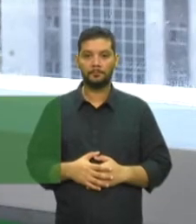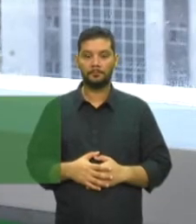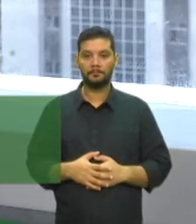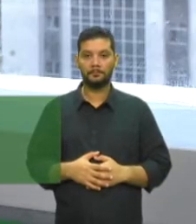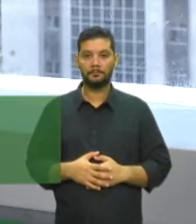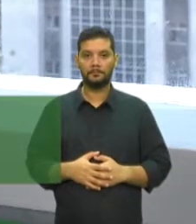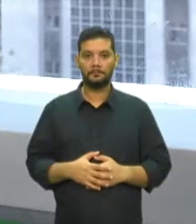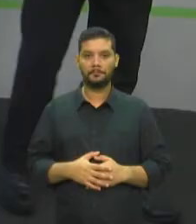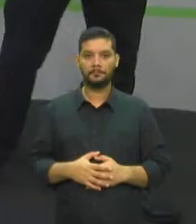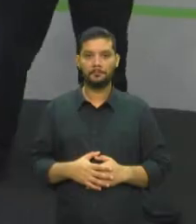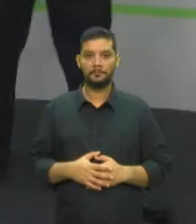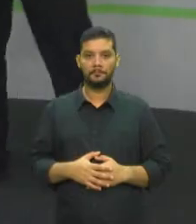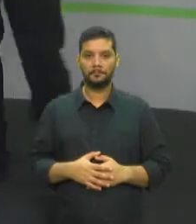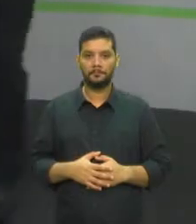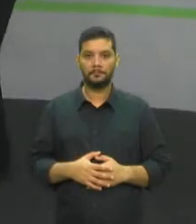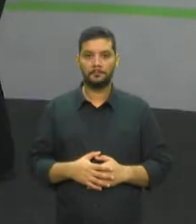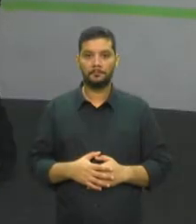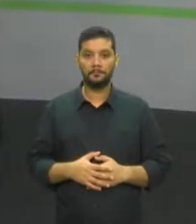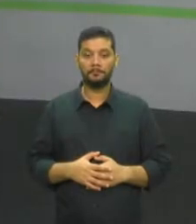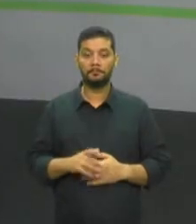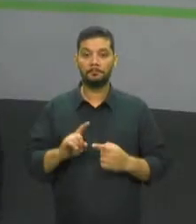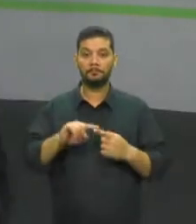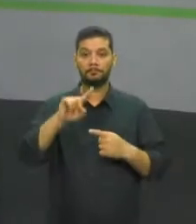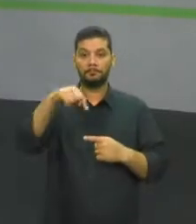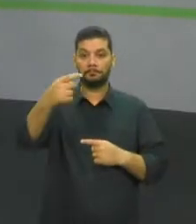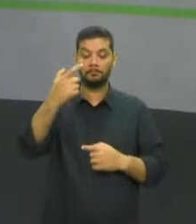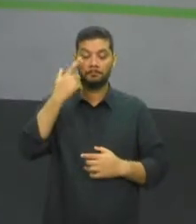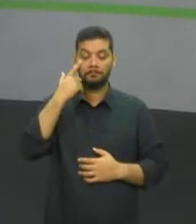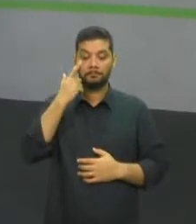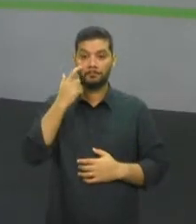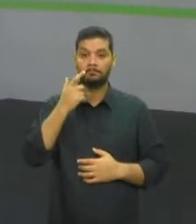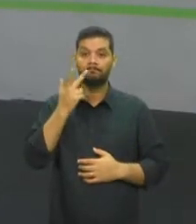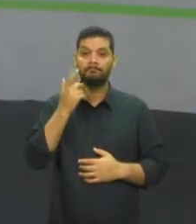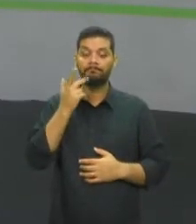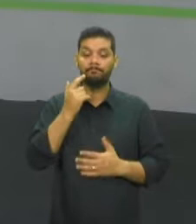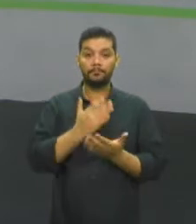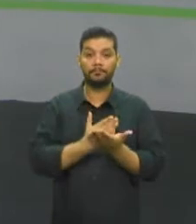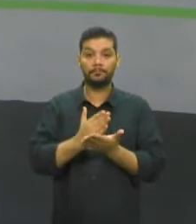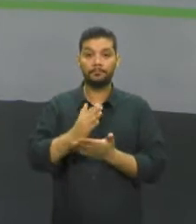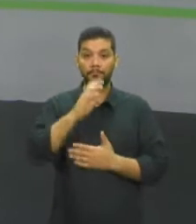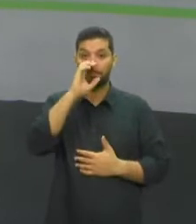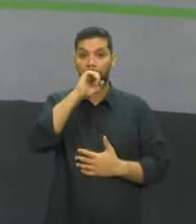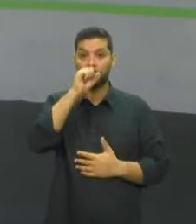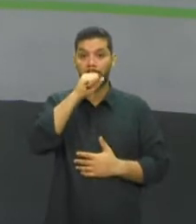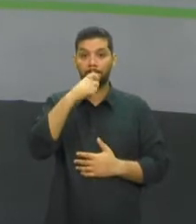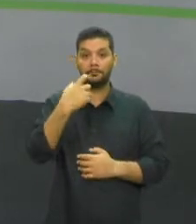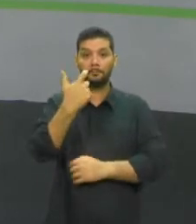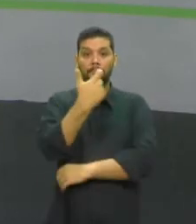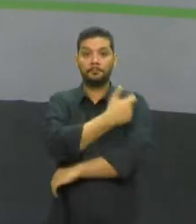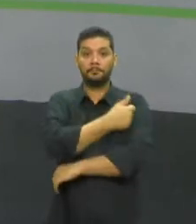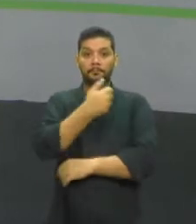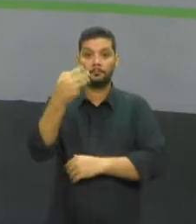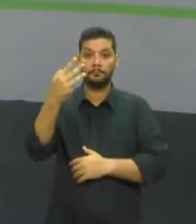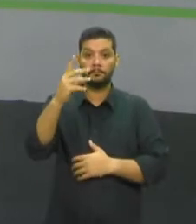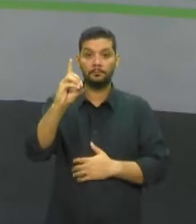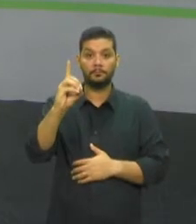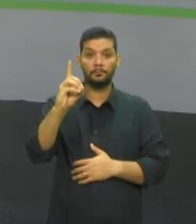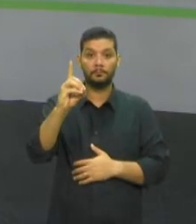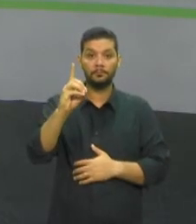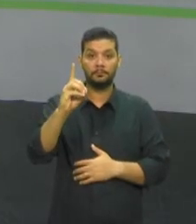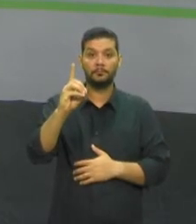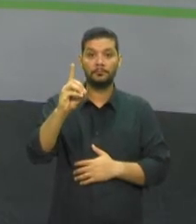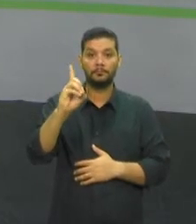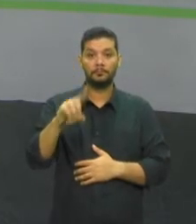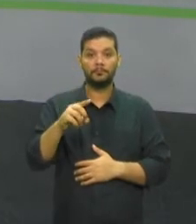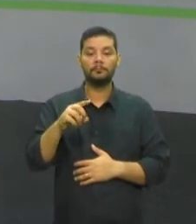tre-ce.jus.br. E veja a seguir, Fortaleza inicia neste sábado a vacinação da terceira dose contra a